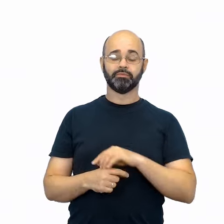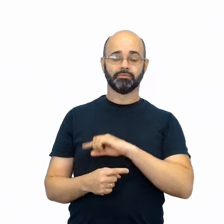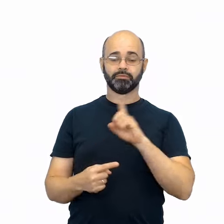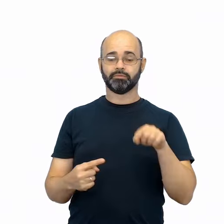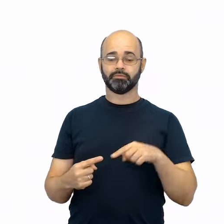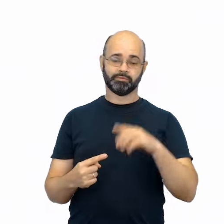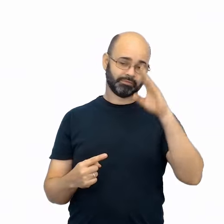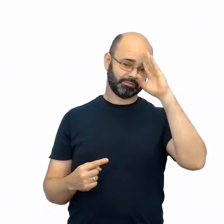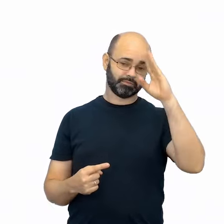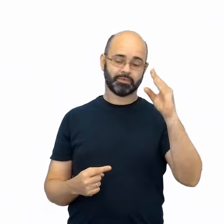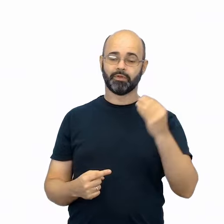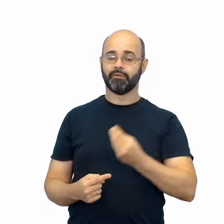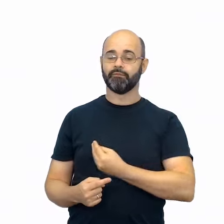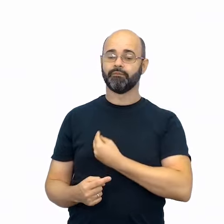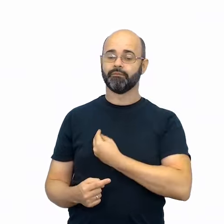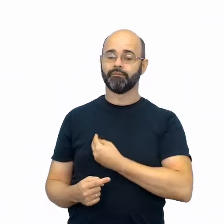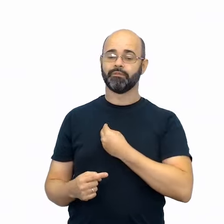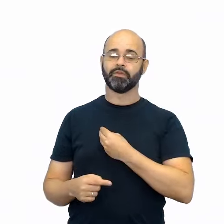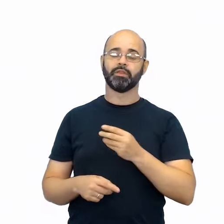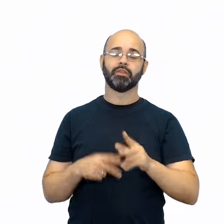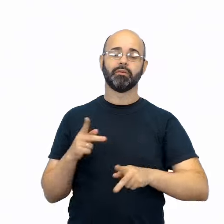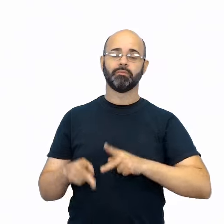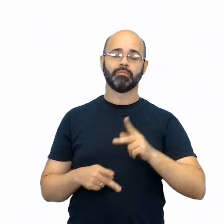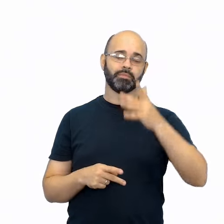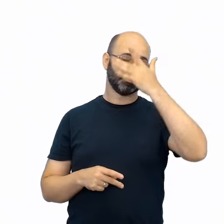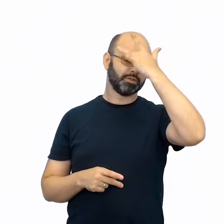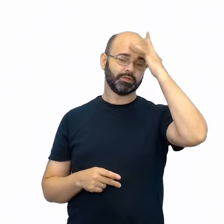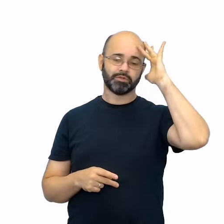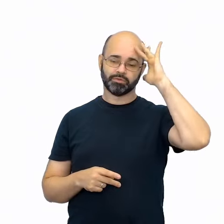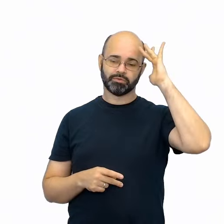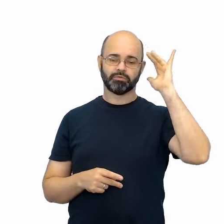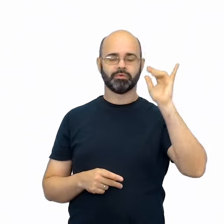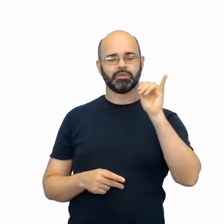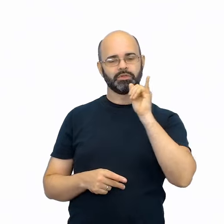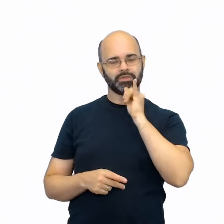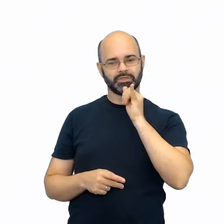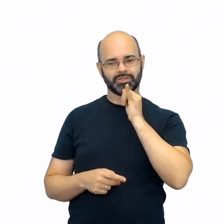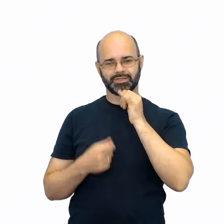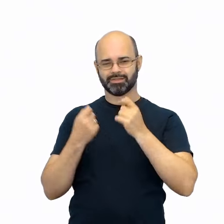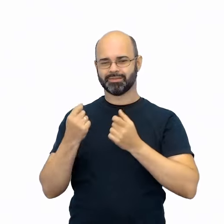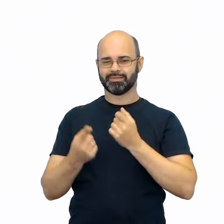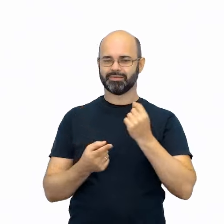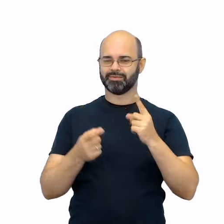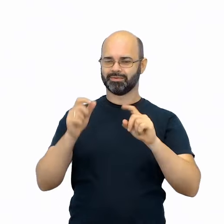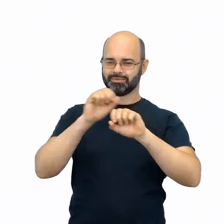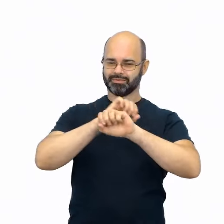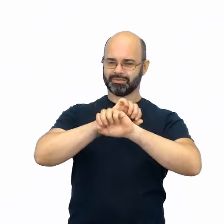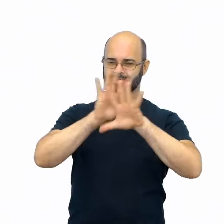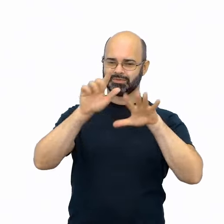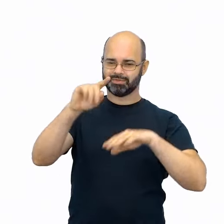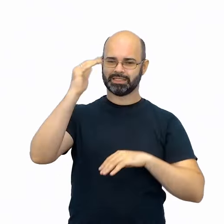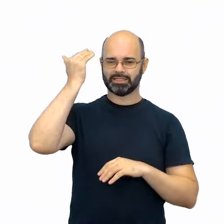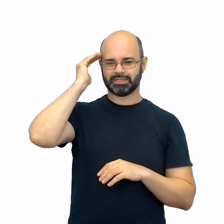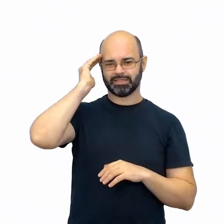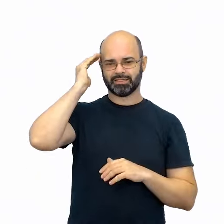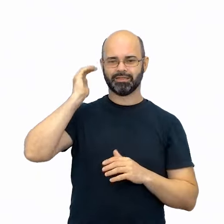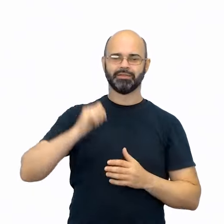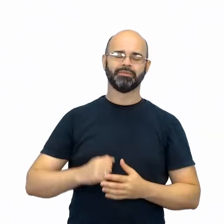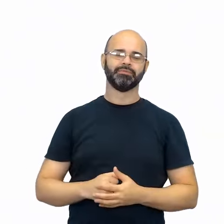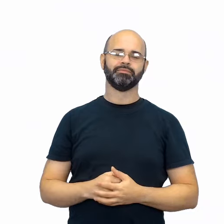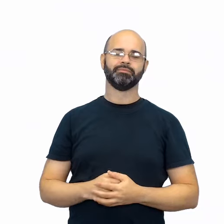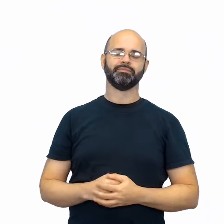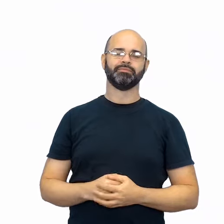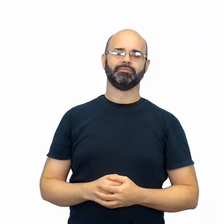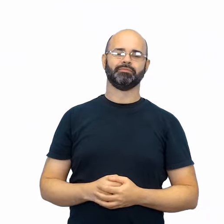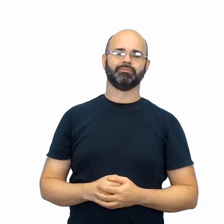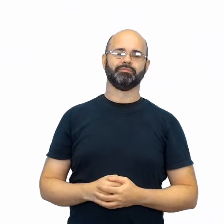campo da vida pública. Para citar alguns exemplos, para ficar um pouco mais claro para vocês. Então, as